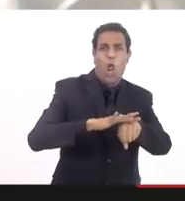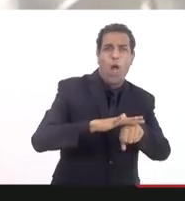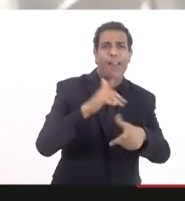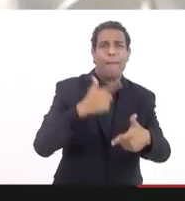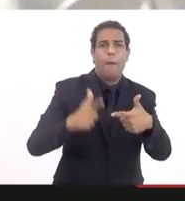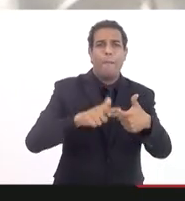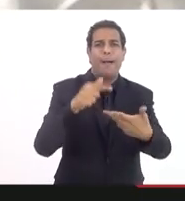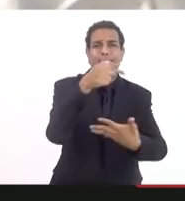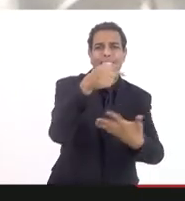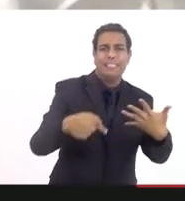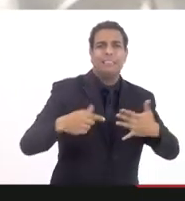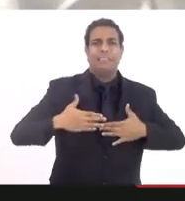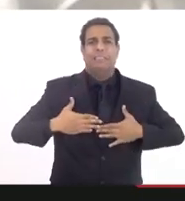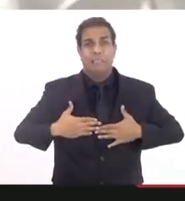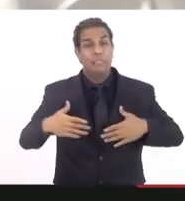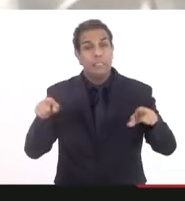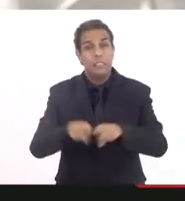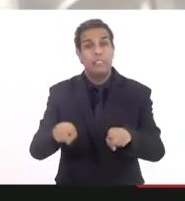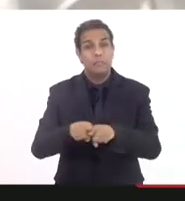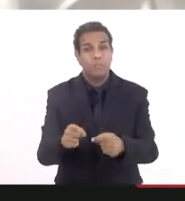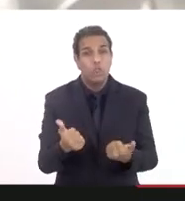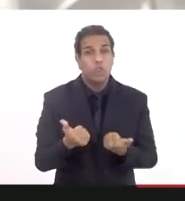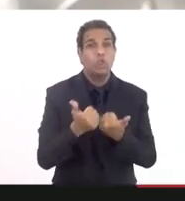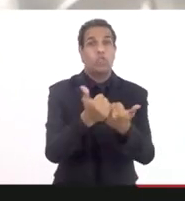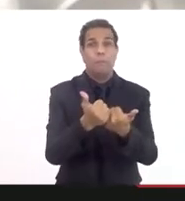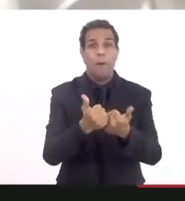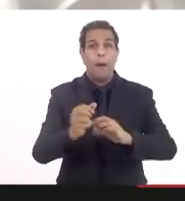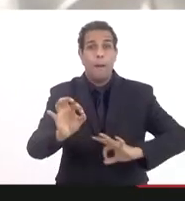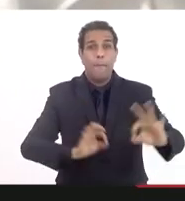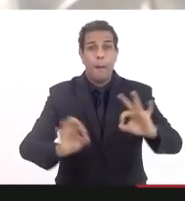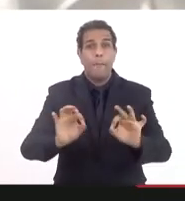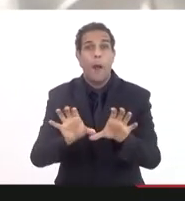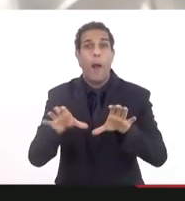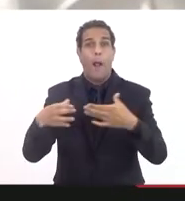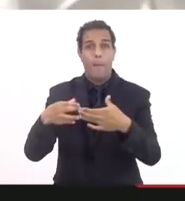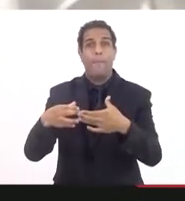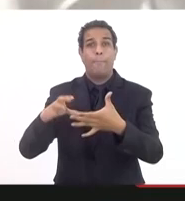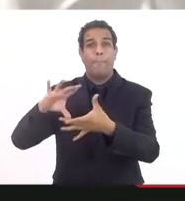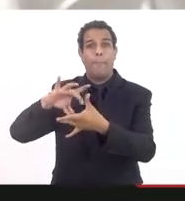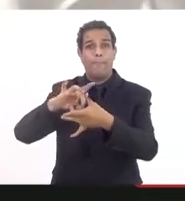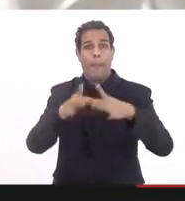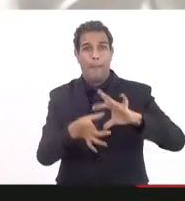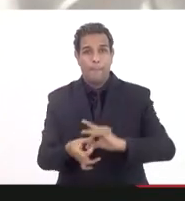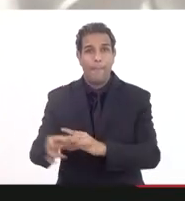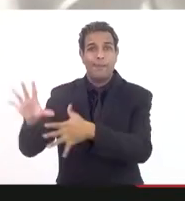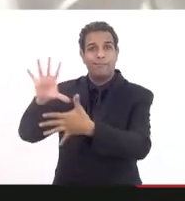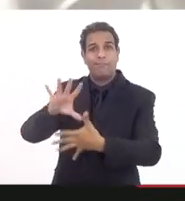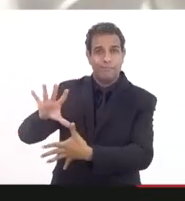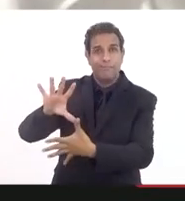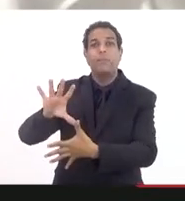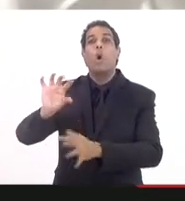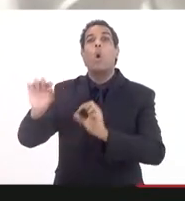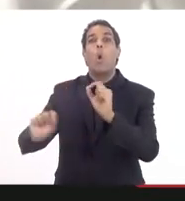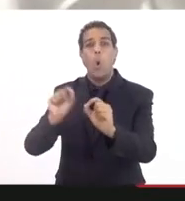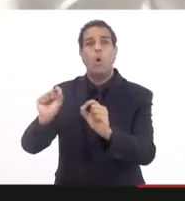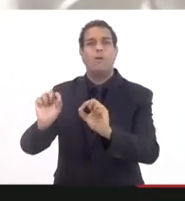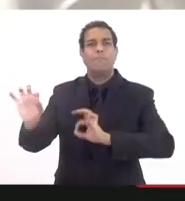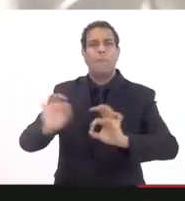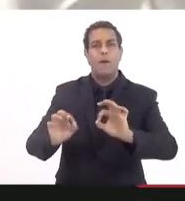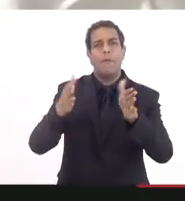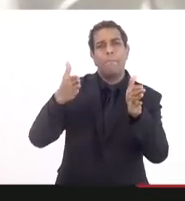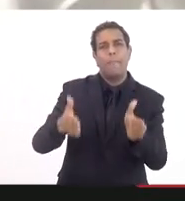de Saúde, um termo de cooperação técnica com a Organização Pan-Americana de Saúde, no sentido da construção